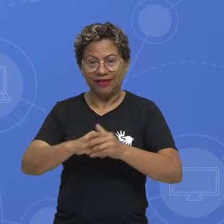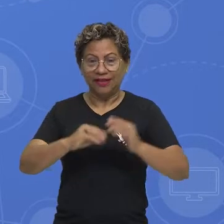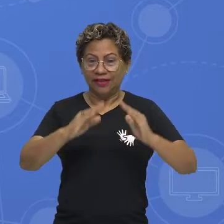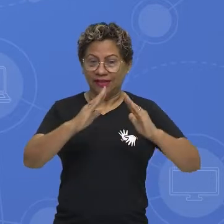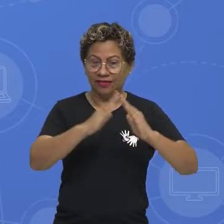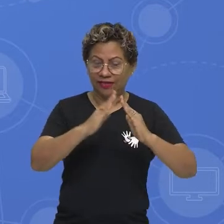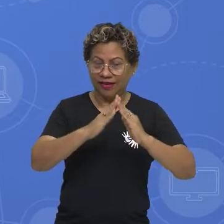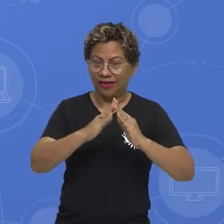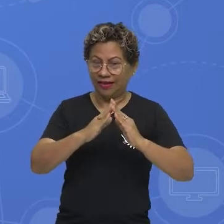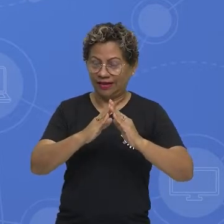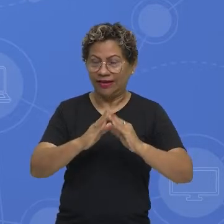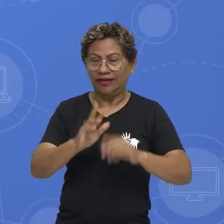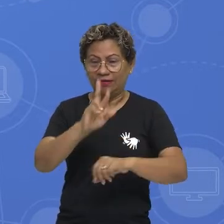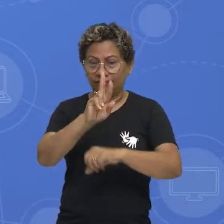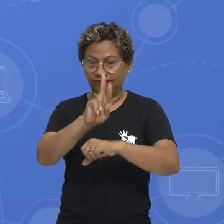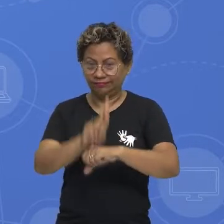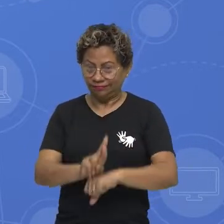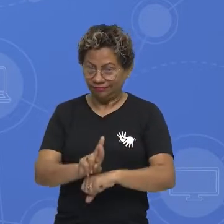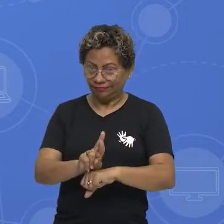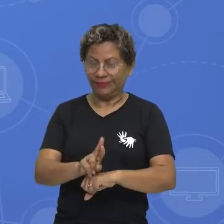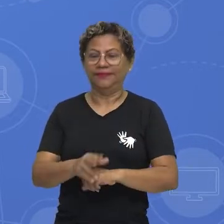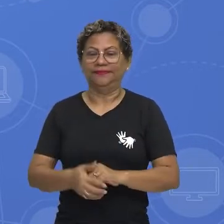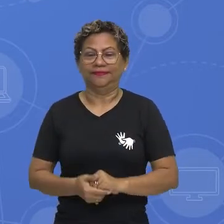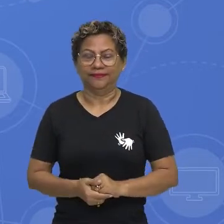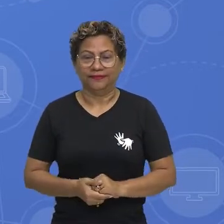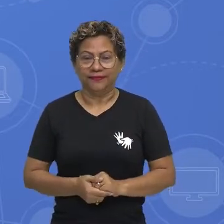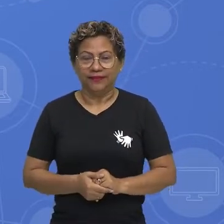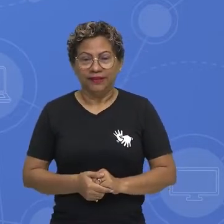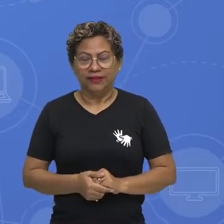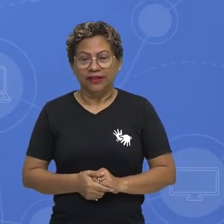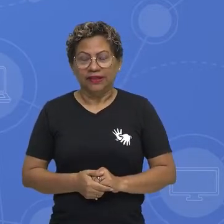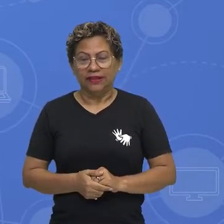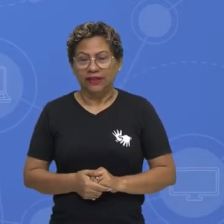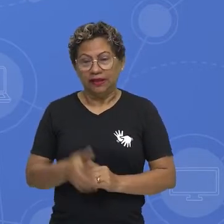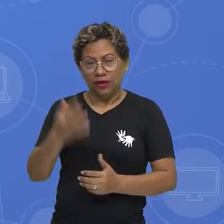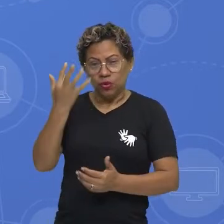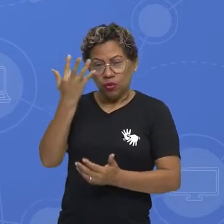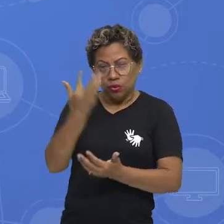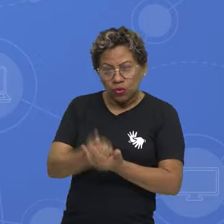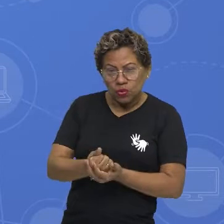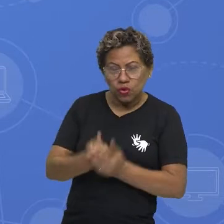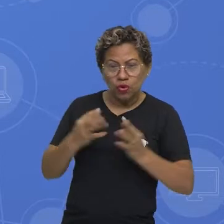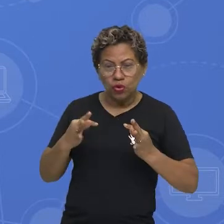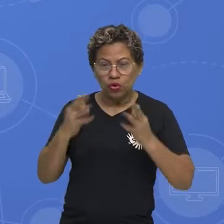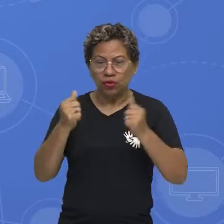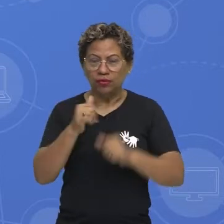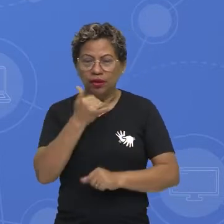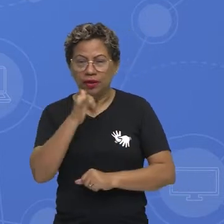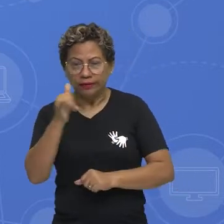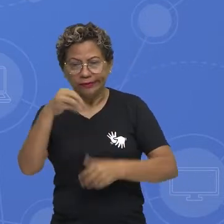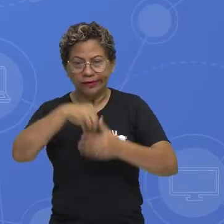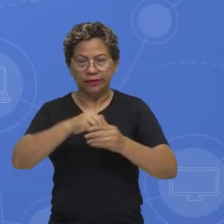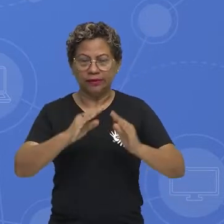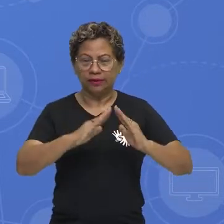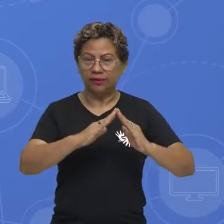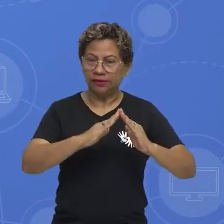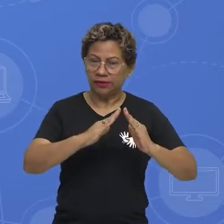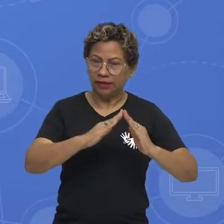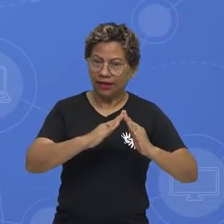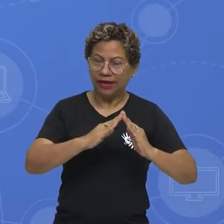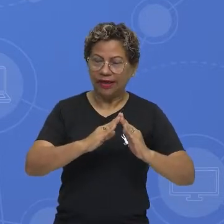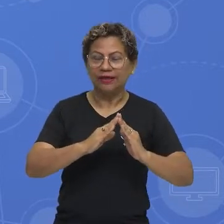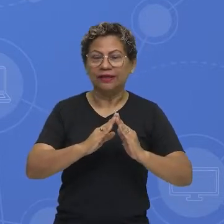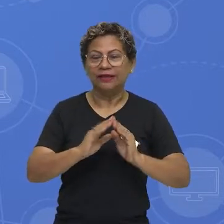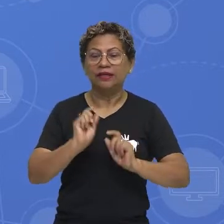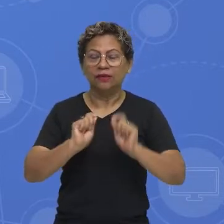estamos de dia, o seu gerador solar produz muito mais energia do que a casa está consumindo. Então, o excesso de energia produzido pelos painéis